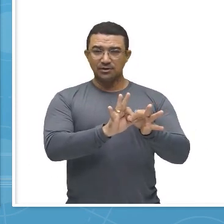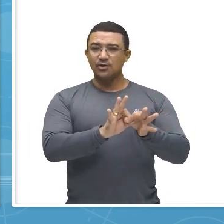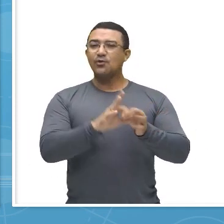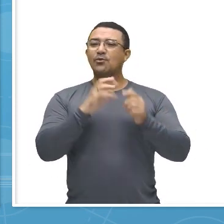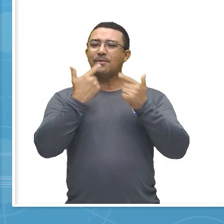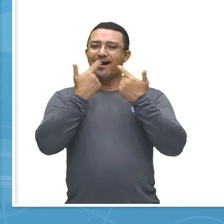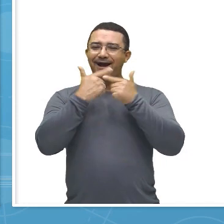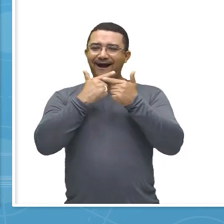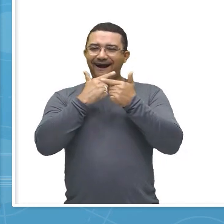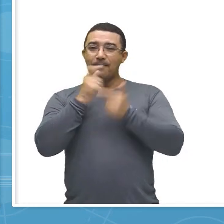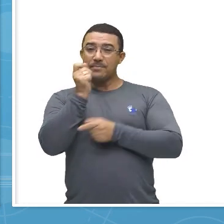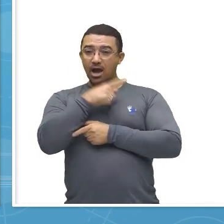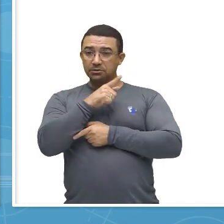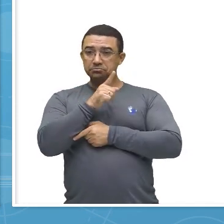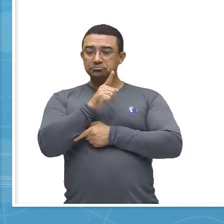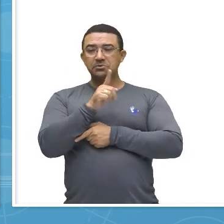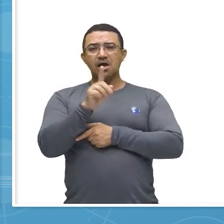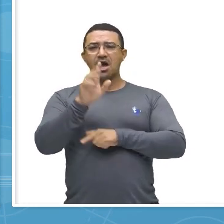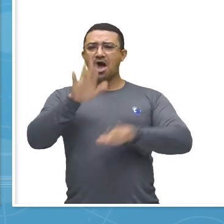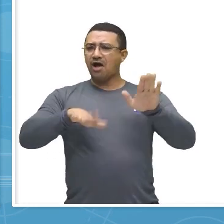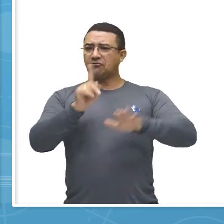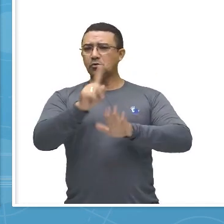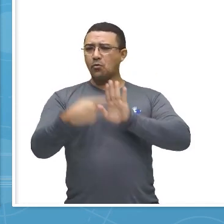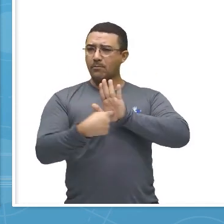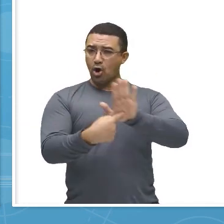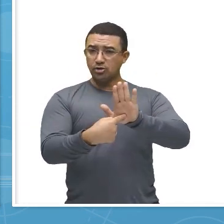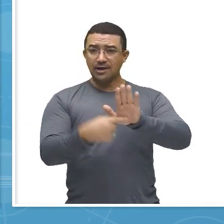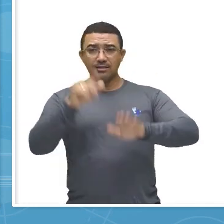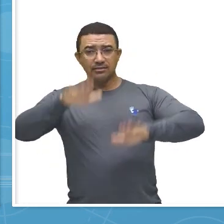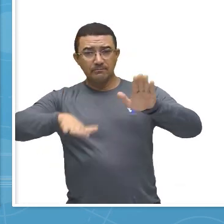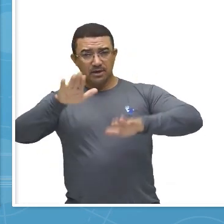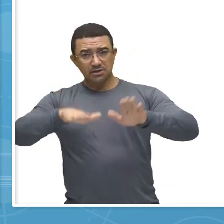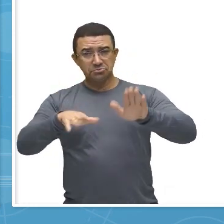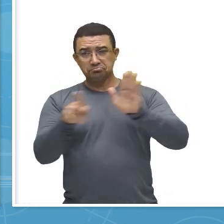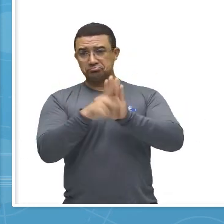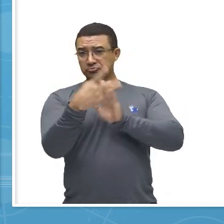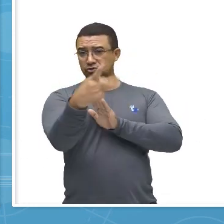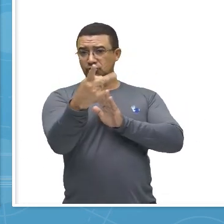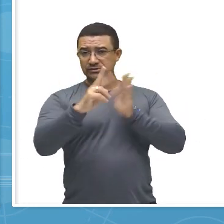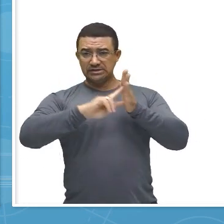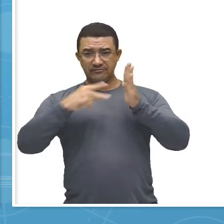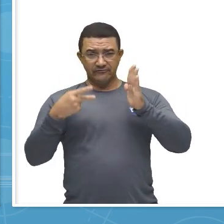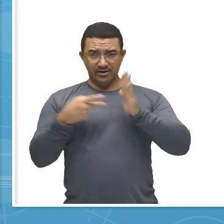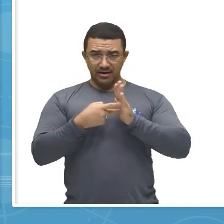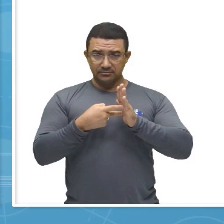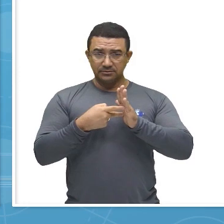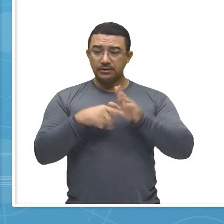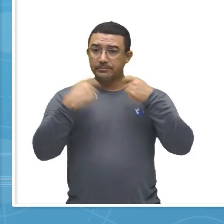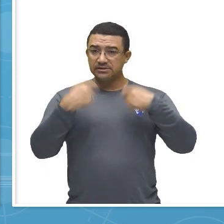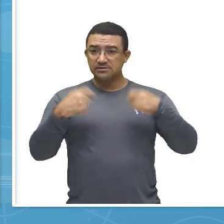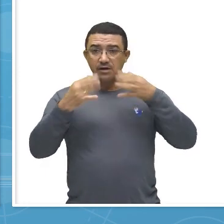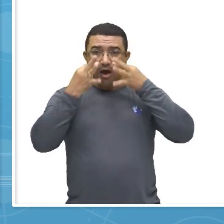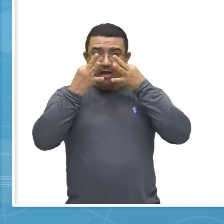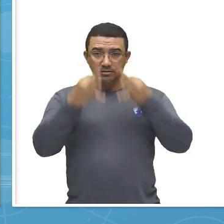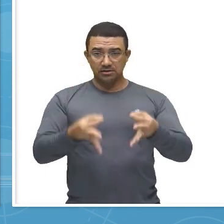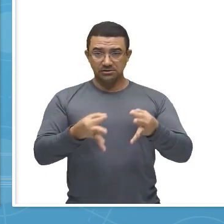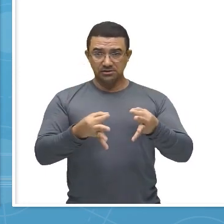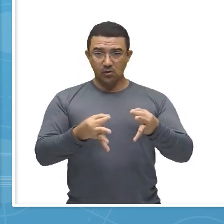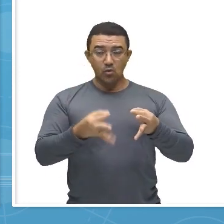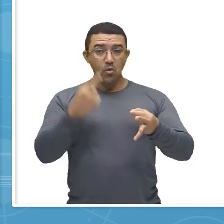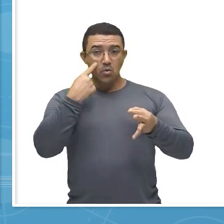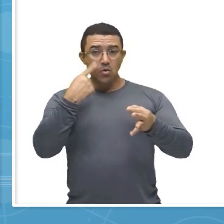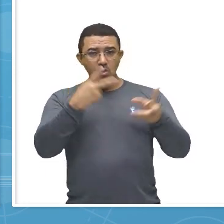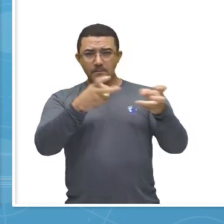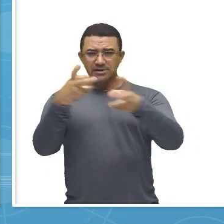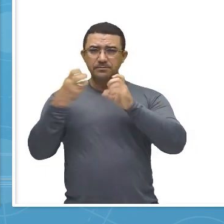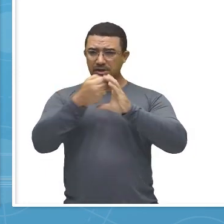não é explicitado, levando-se em consideração o seu sentido literal. Muito bem, olha só, você tem que ficar atento a essas